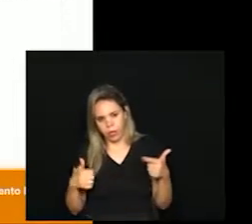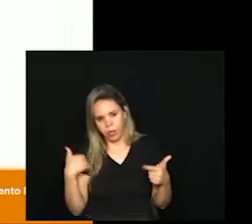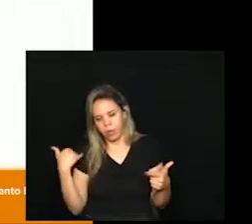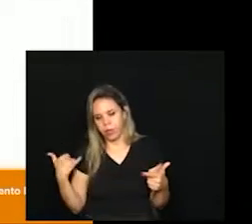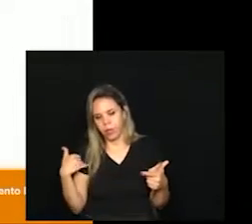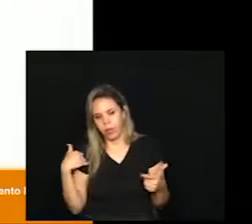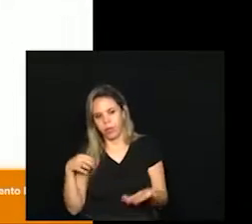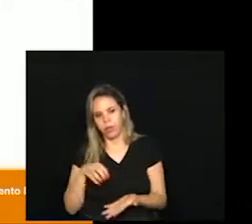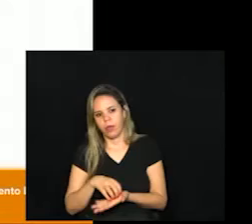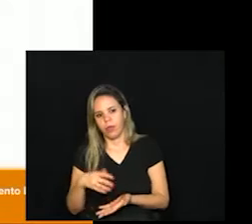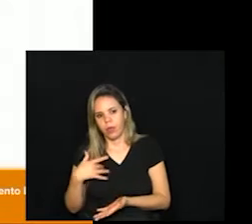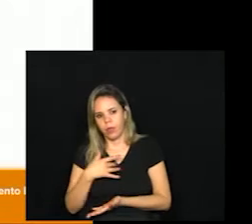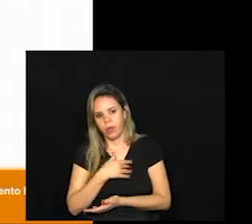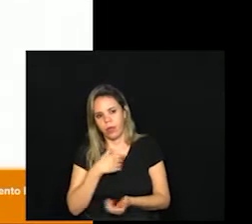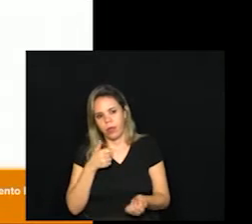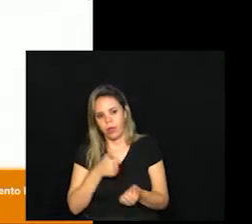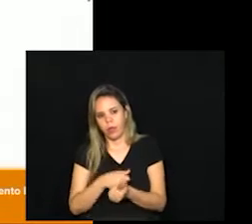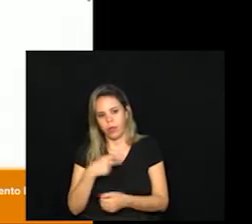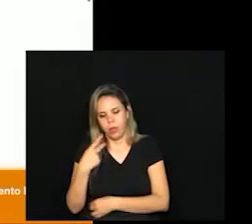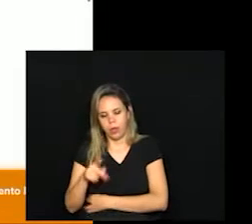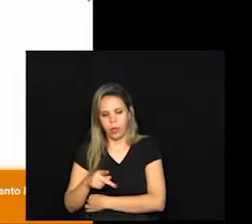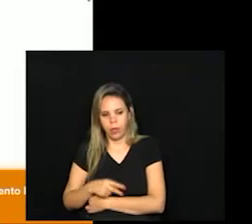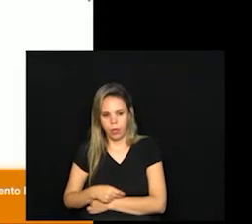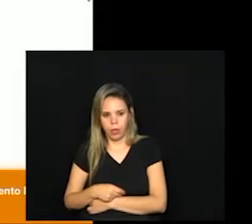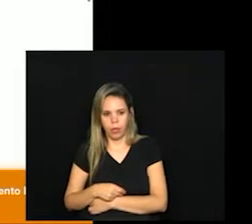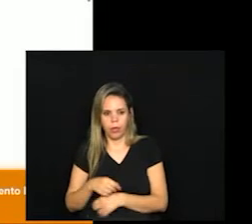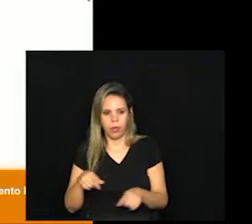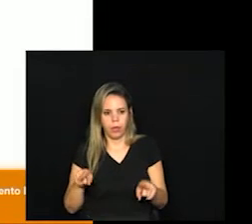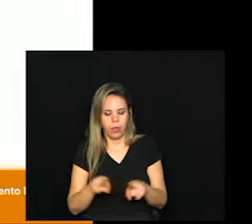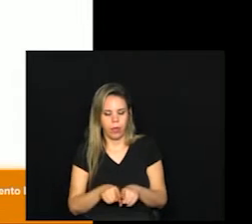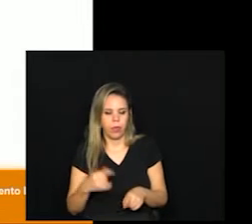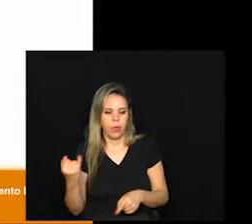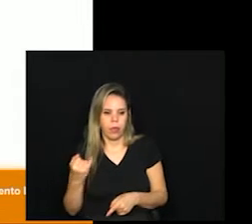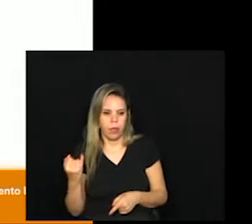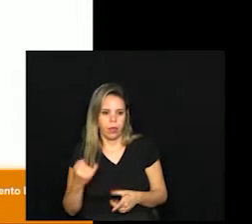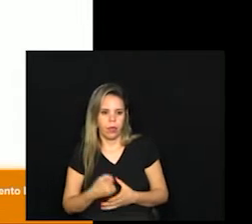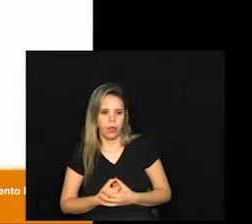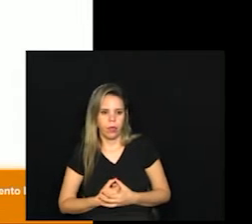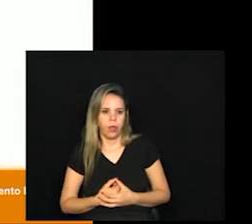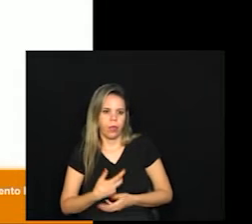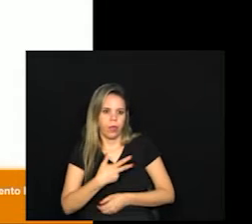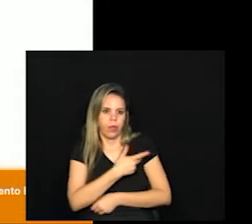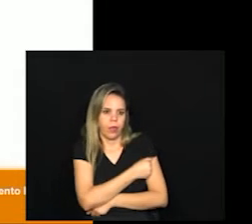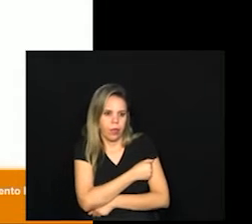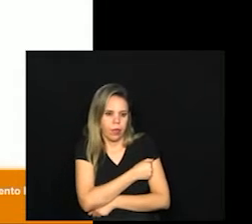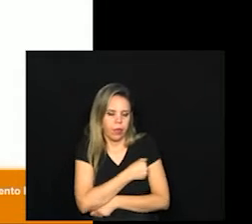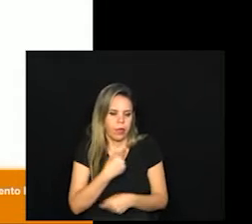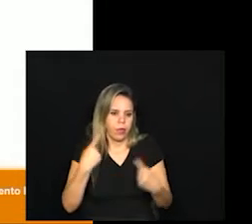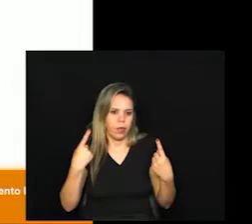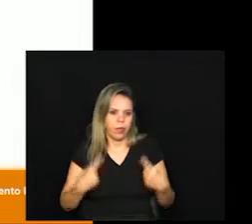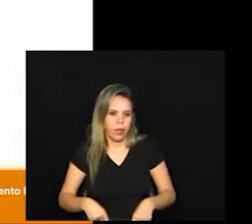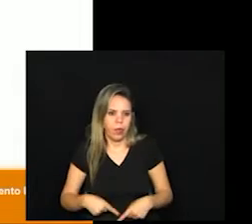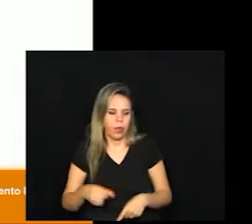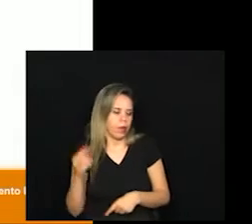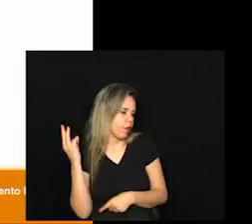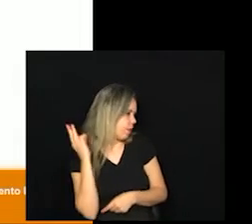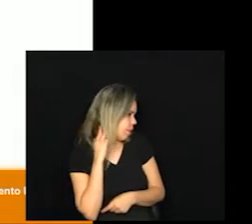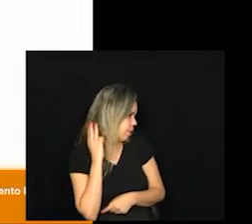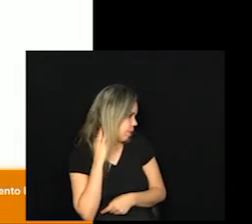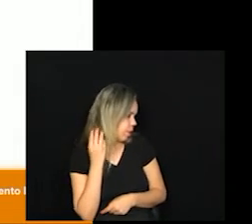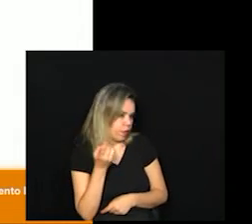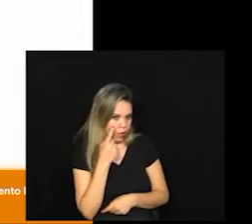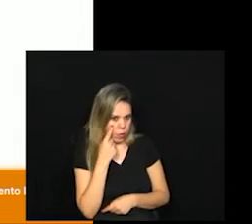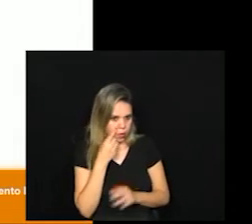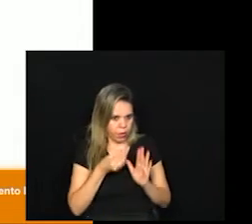procure o centro de saúde mais próximo, que também é importante vacinar contra a meningite. Então, olha